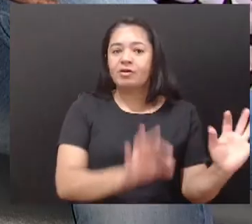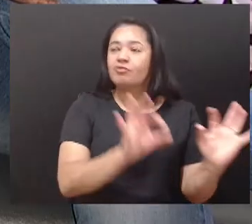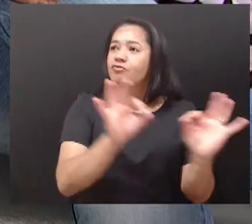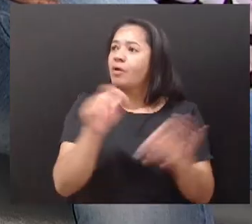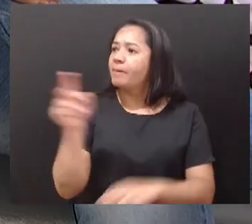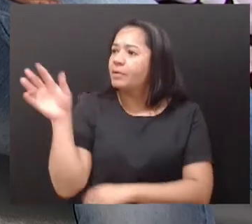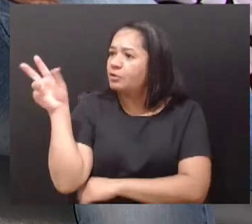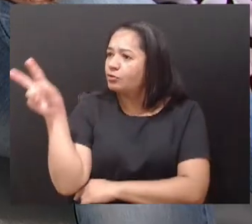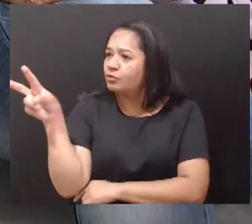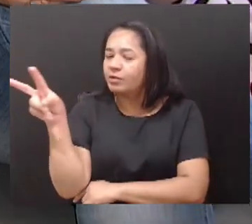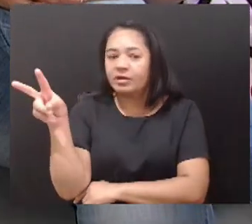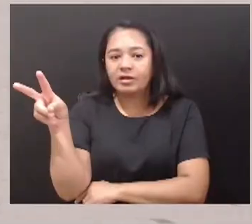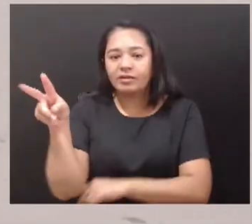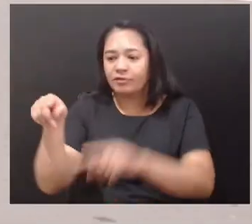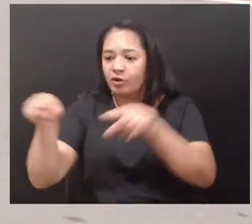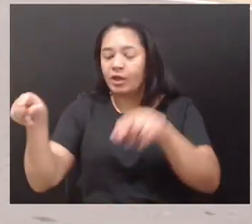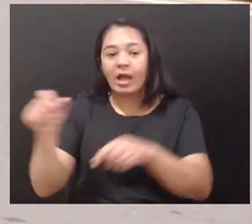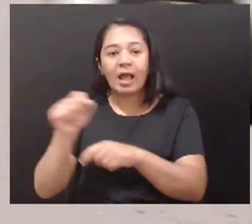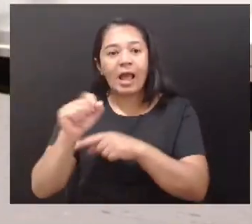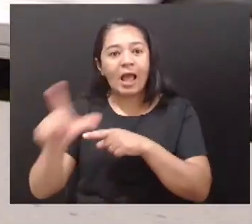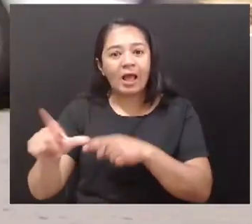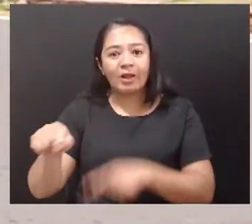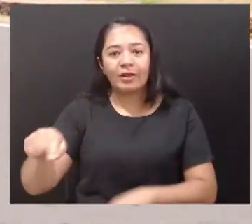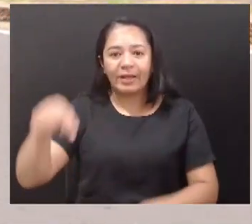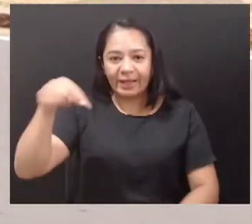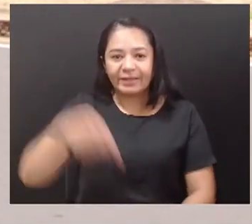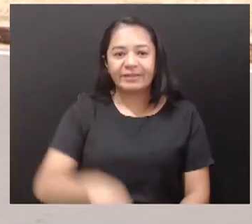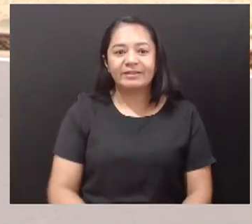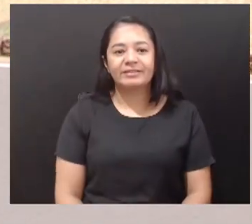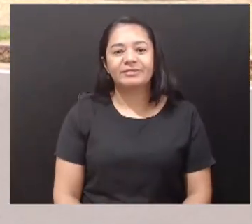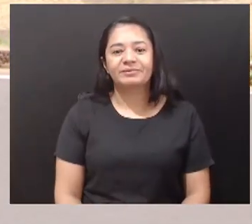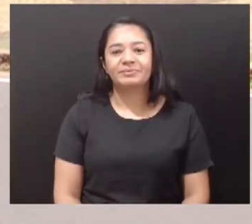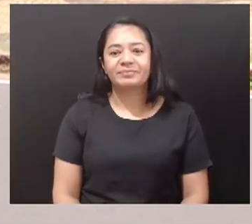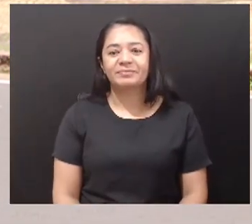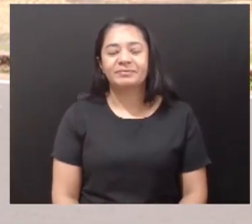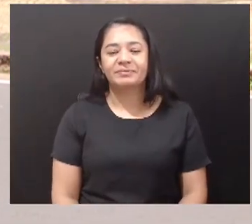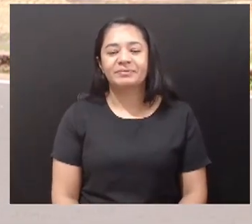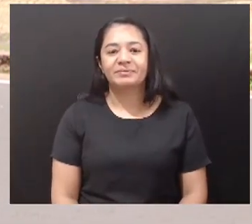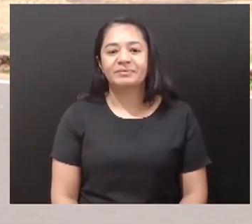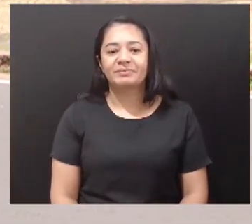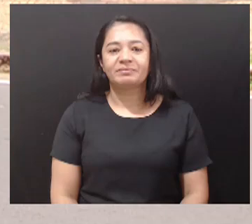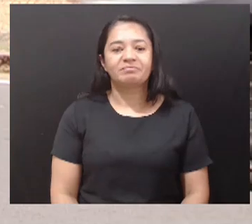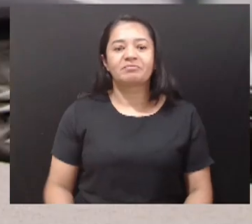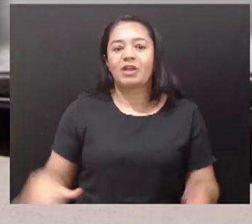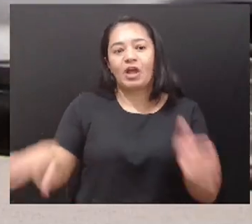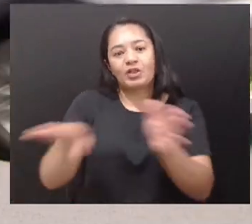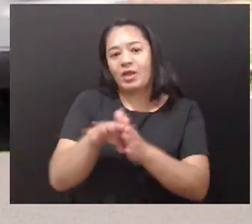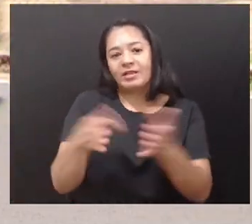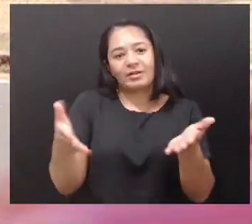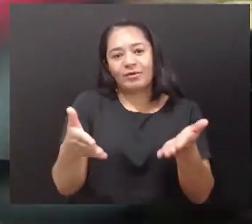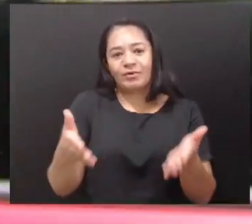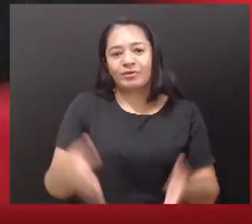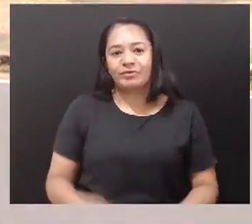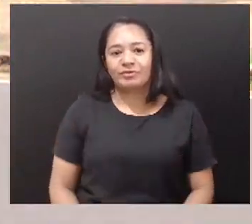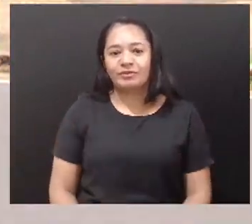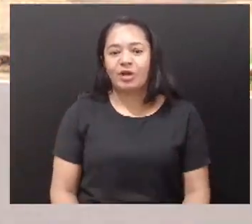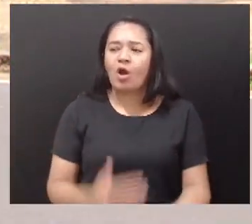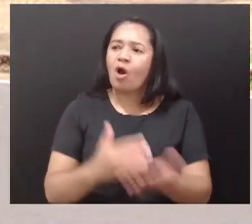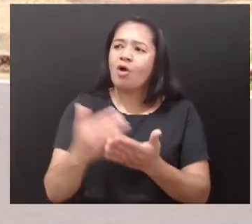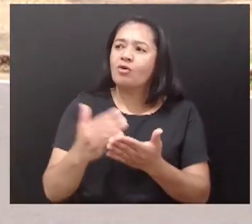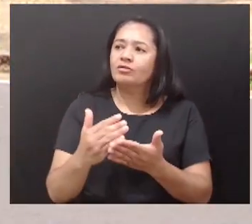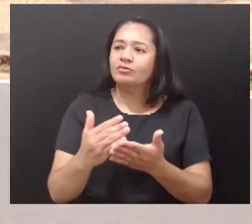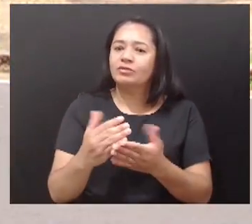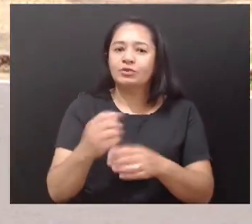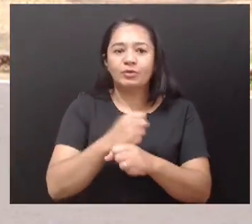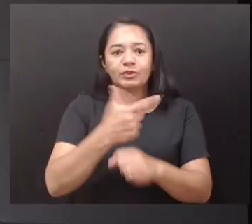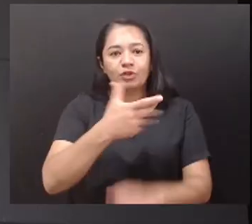de aluga, você falou, é aqui. Agradecer a Deus e estou aqui. Desde quando você está aqui, então? 2021.